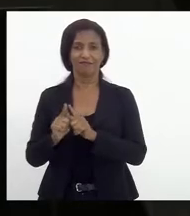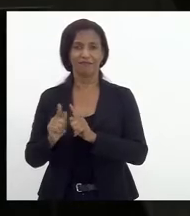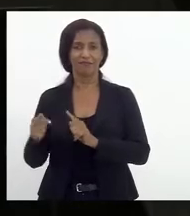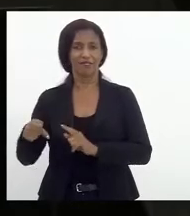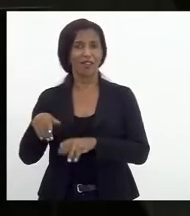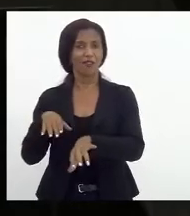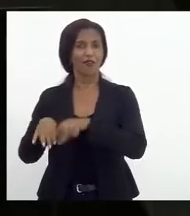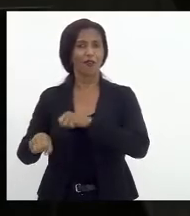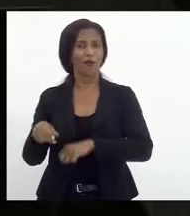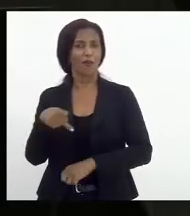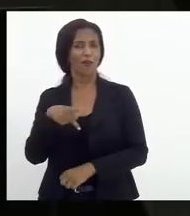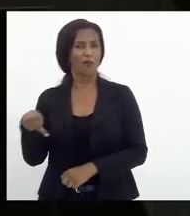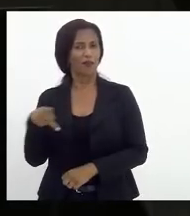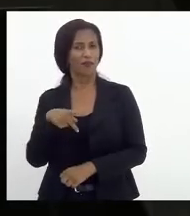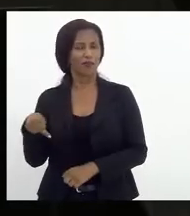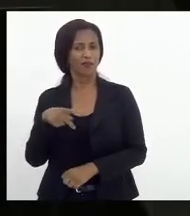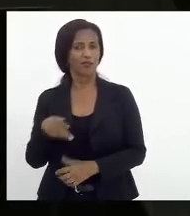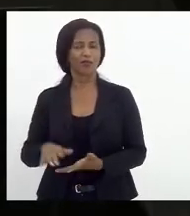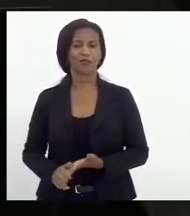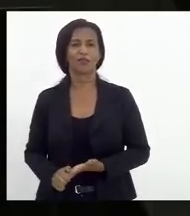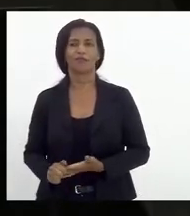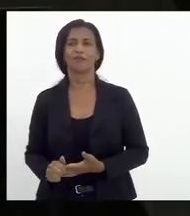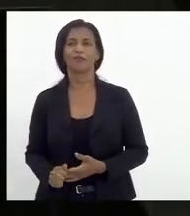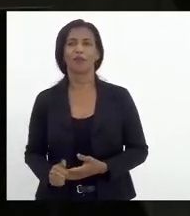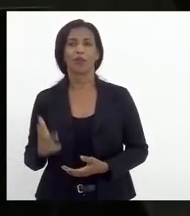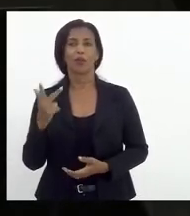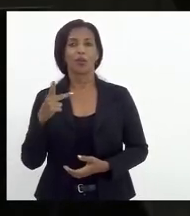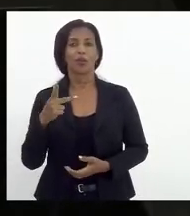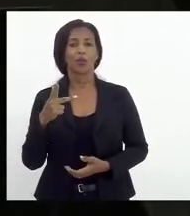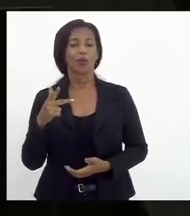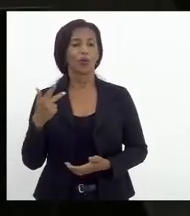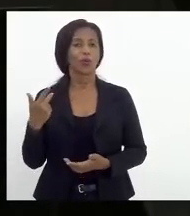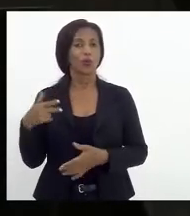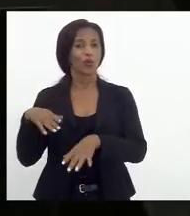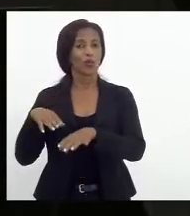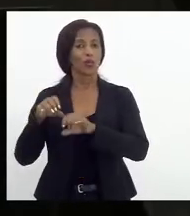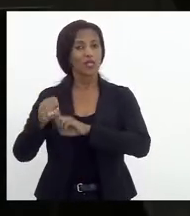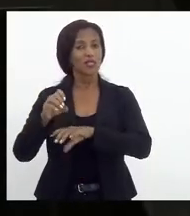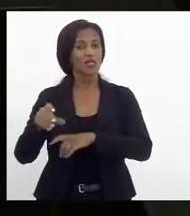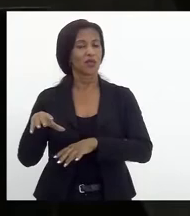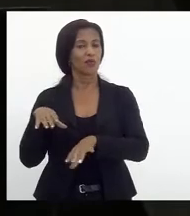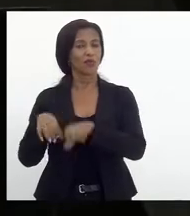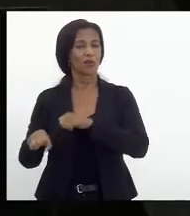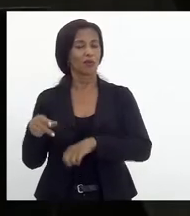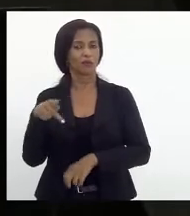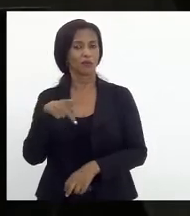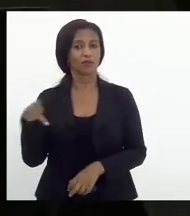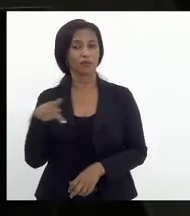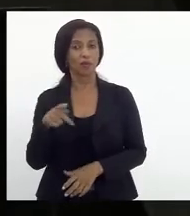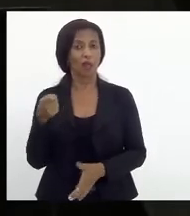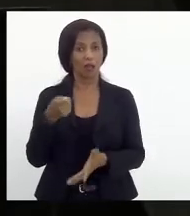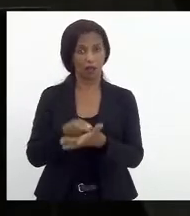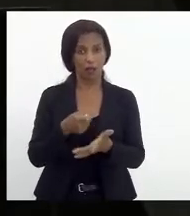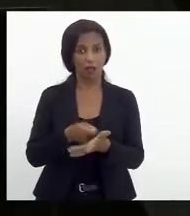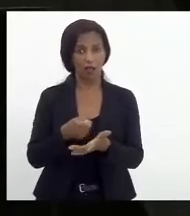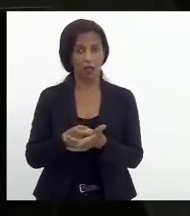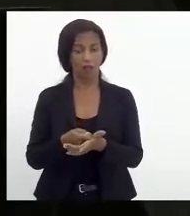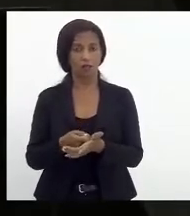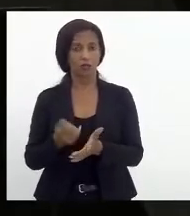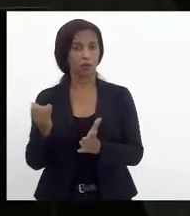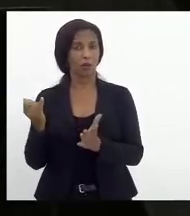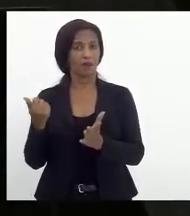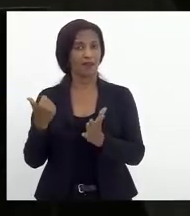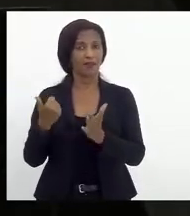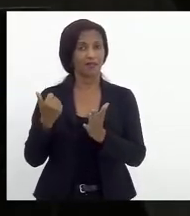formador de professoras e professores na modalidade normal. Então, assim, esse é um debate complexo, temos que garantir uma